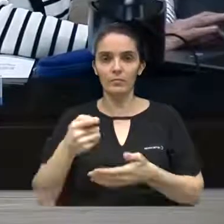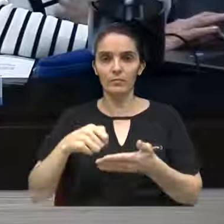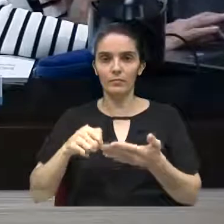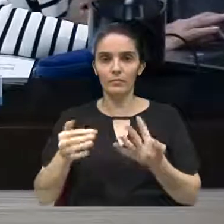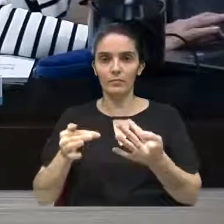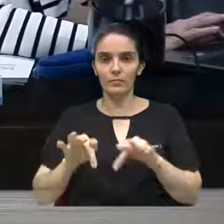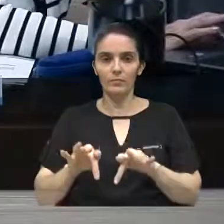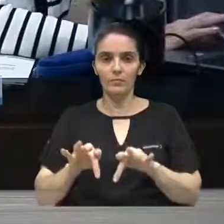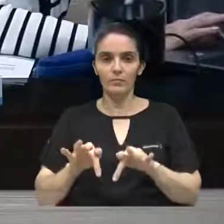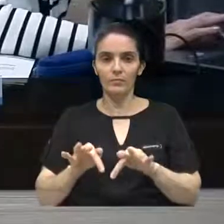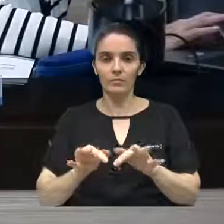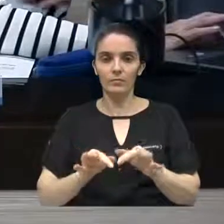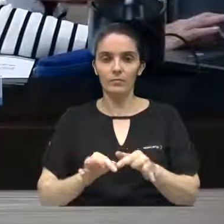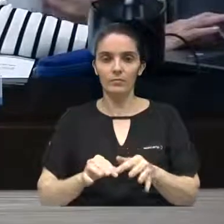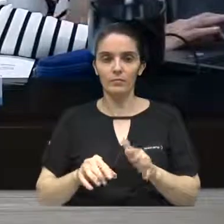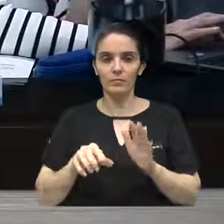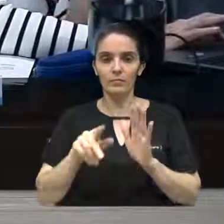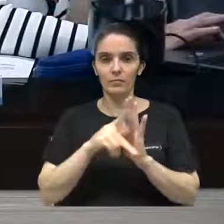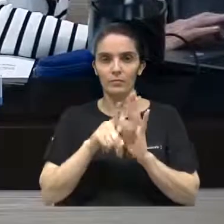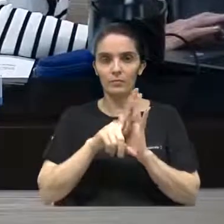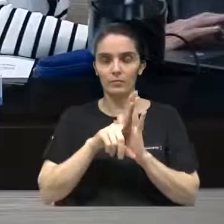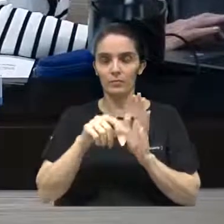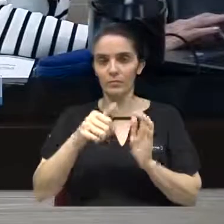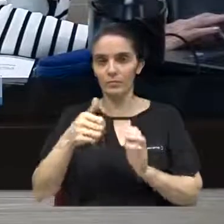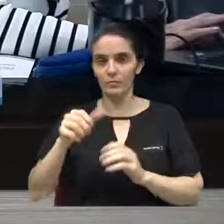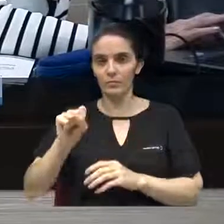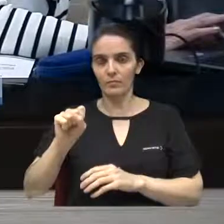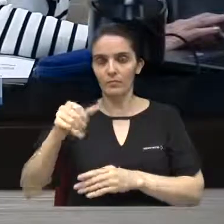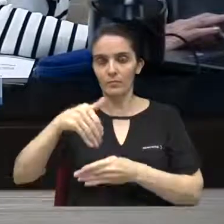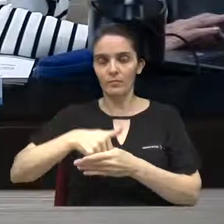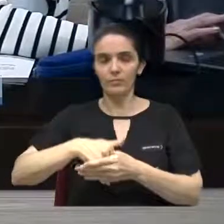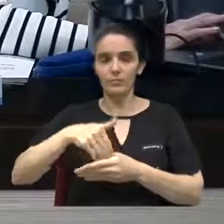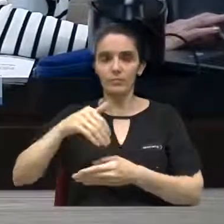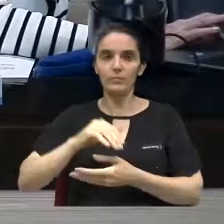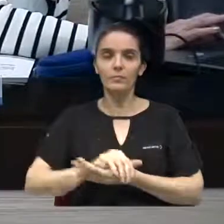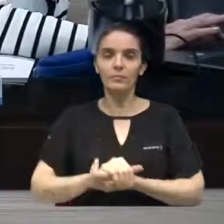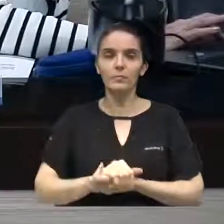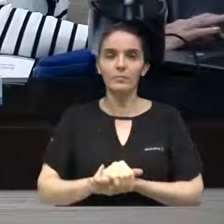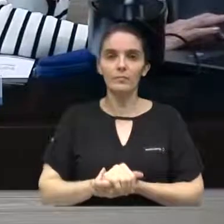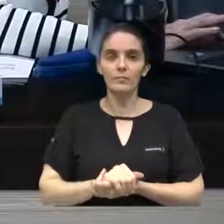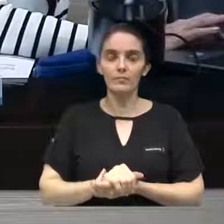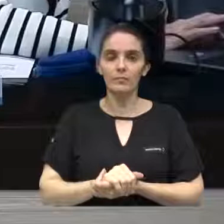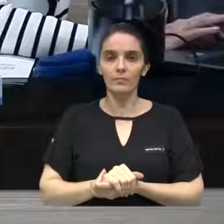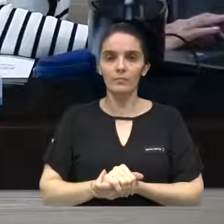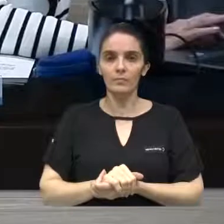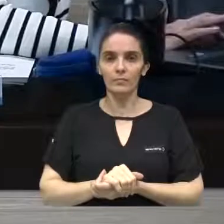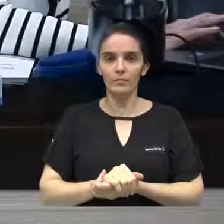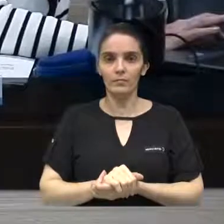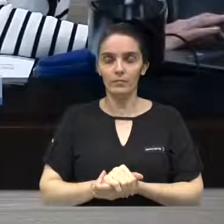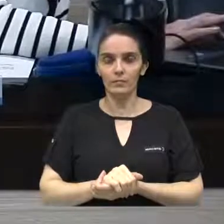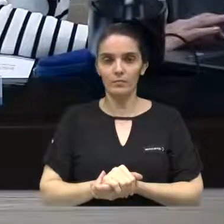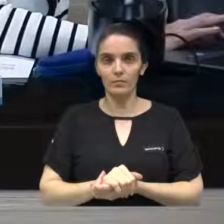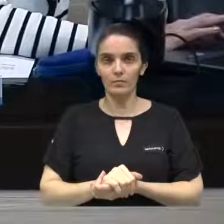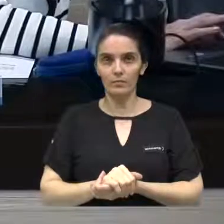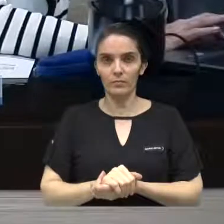final do PL 118, ele vai à votação e...